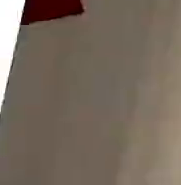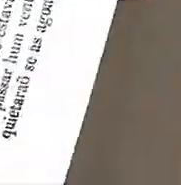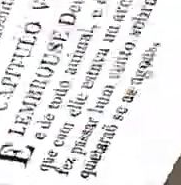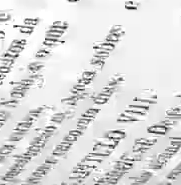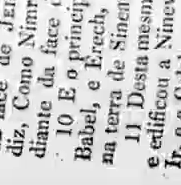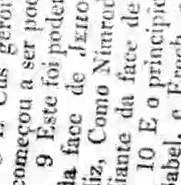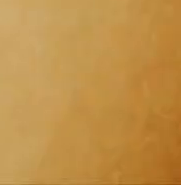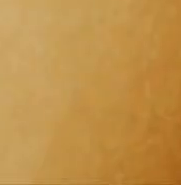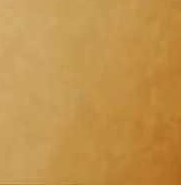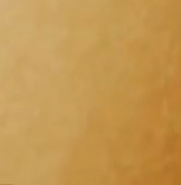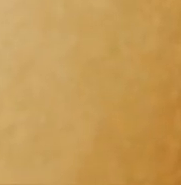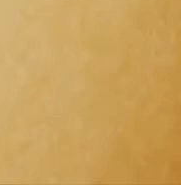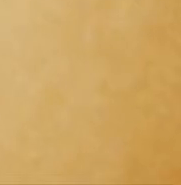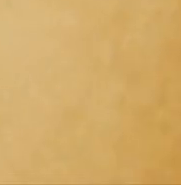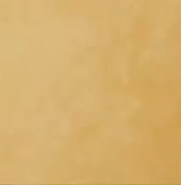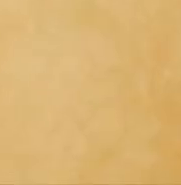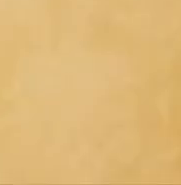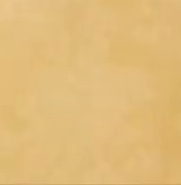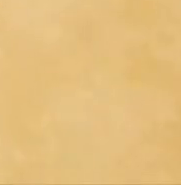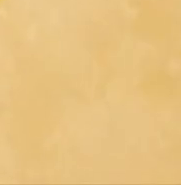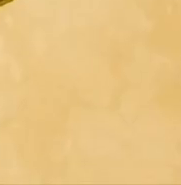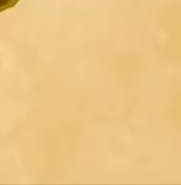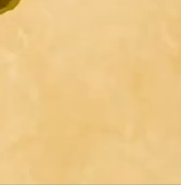TV Web Manaim apresenta